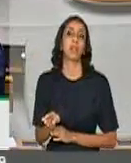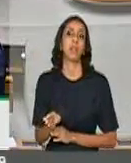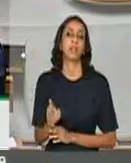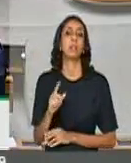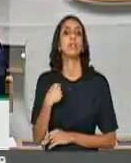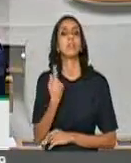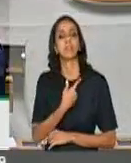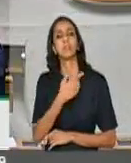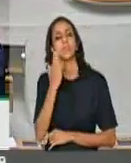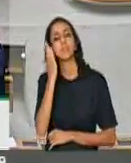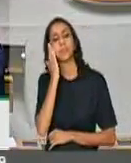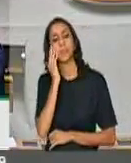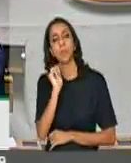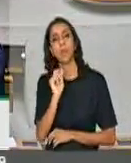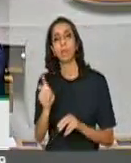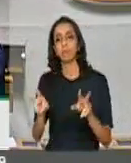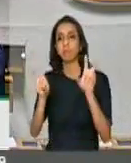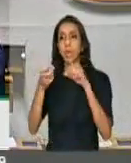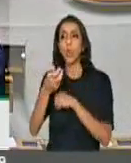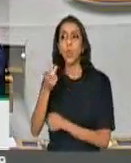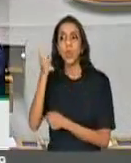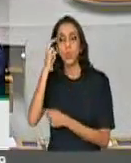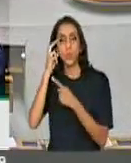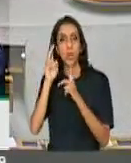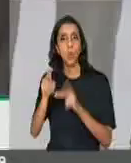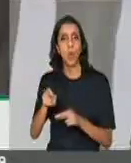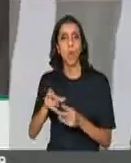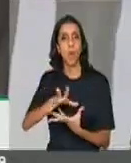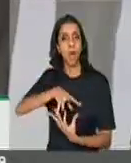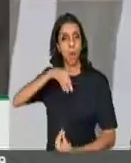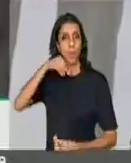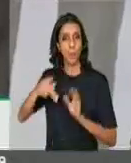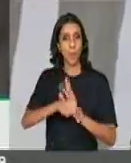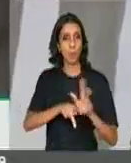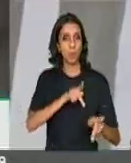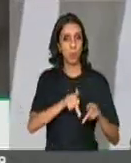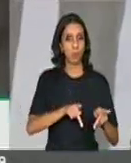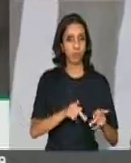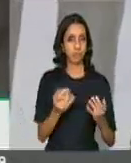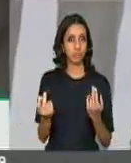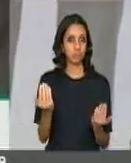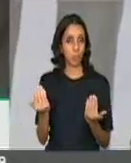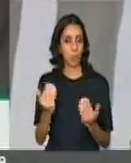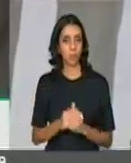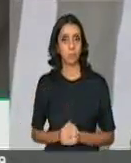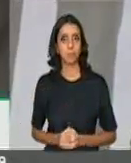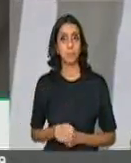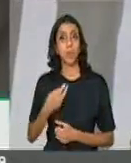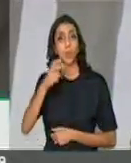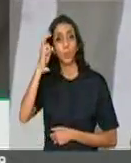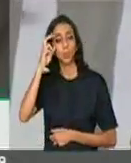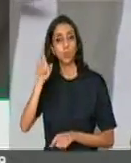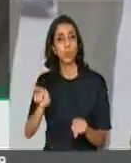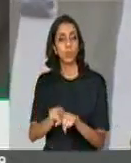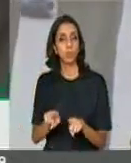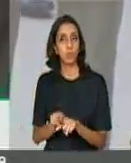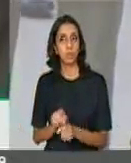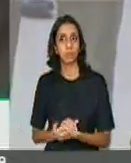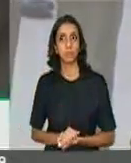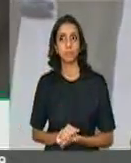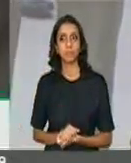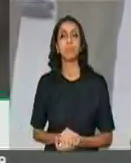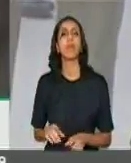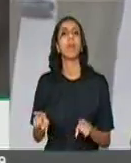nós sabemos que a cultura é a alma de um povo. E a cultura também ela tem as suas relações de